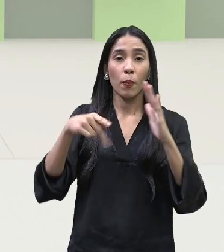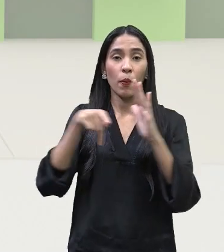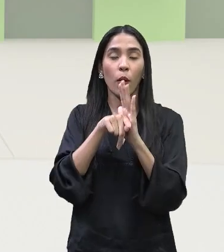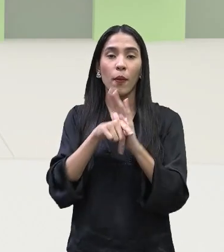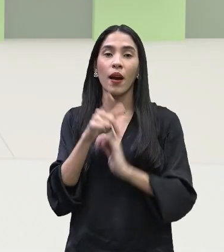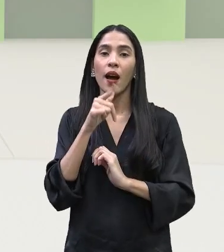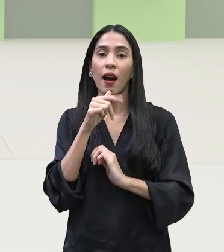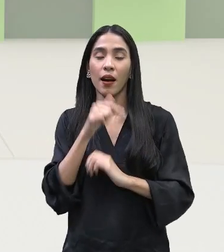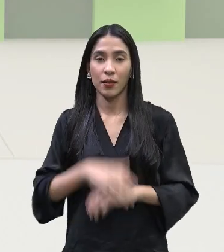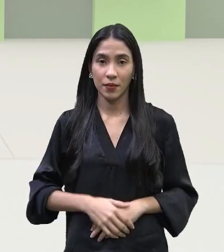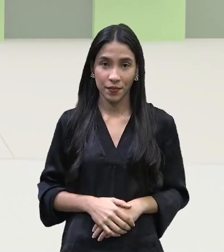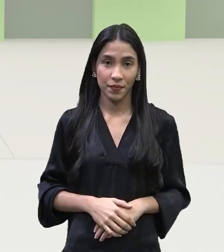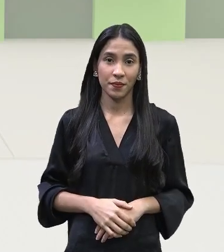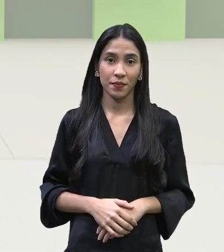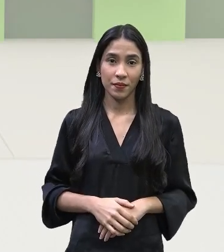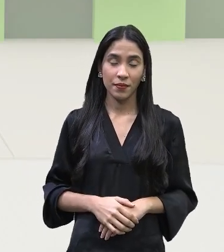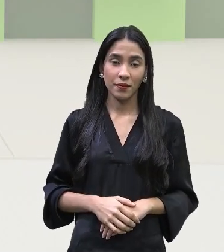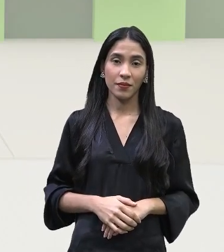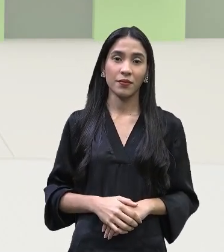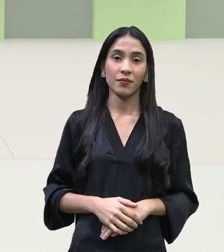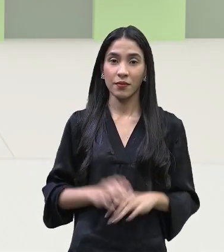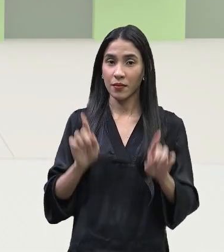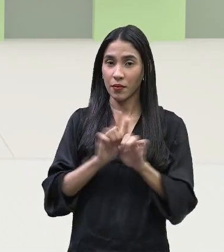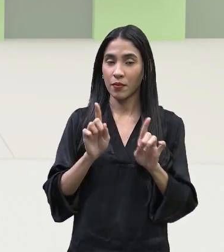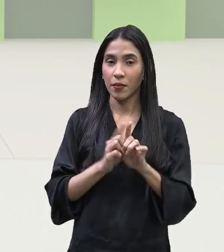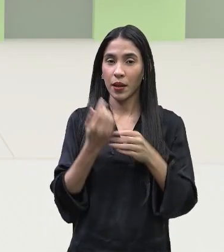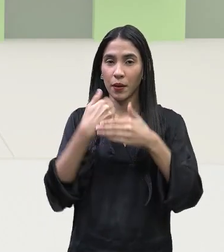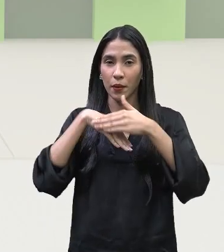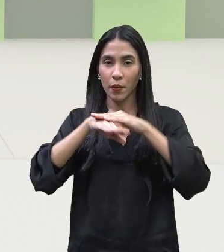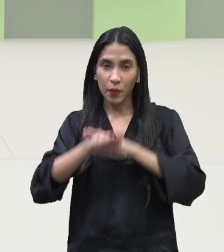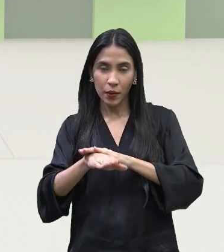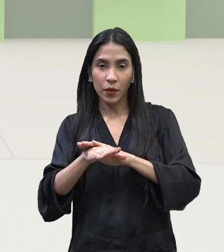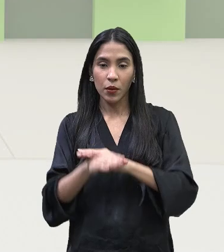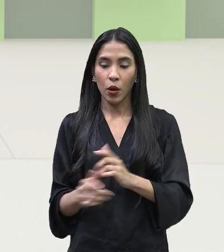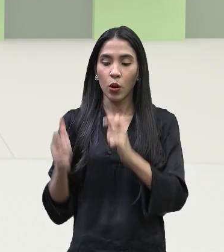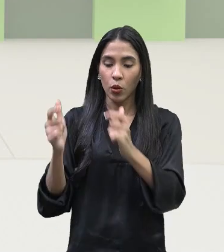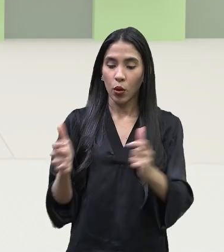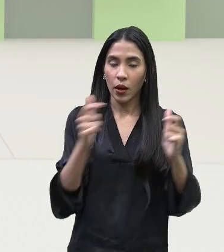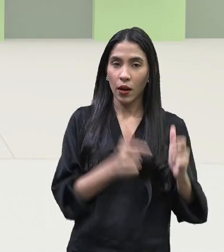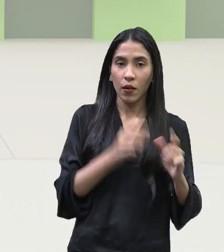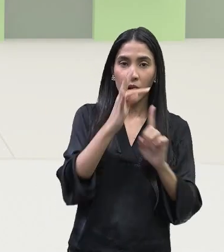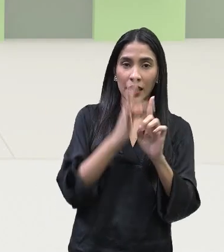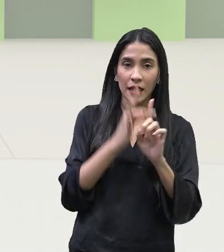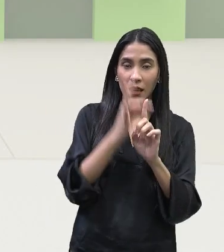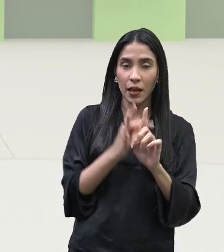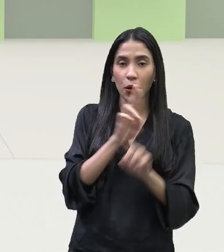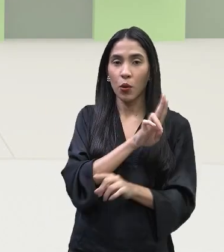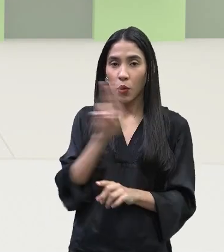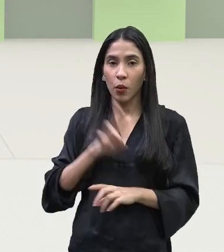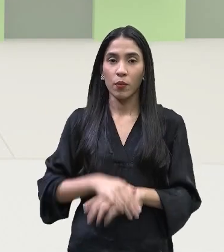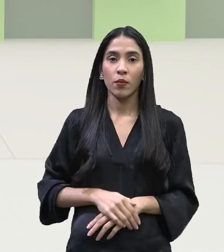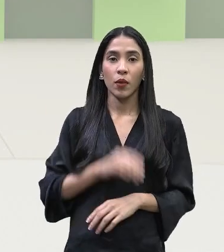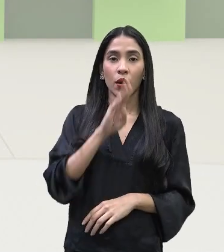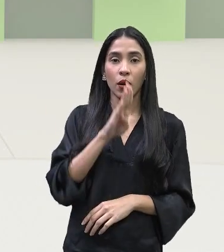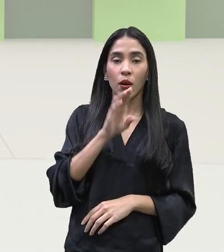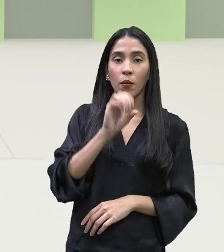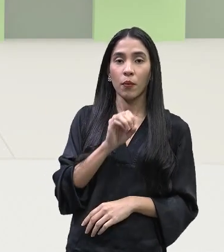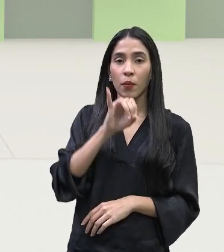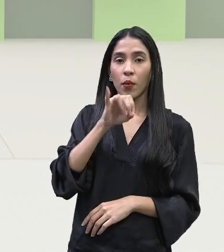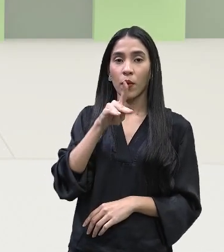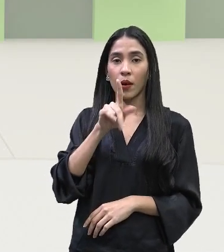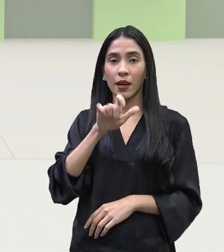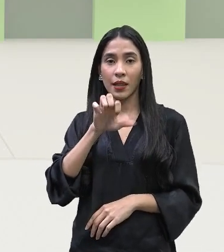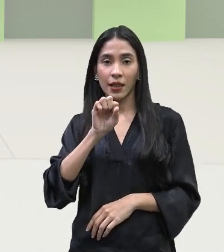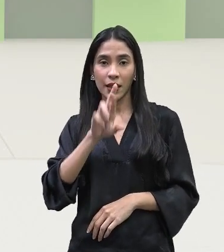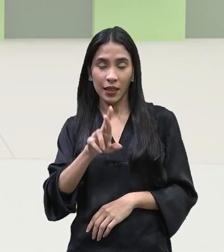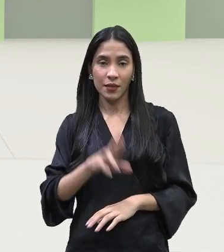água, que, por sua vez, fica armazenada em reservatórios térmicos chamados de boilers, tá?